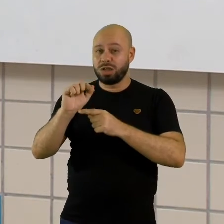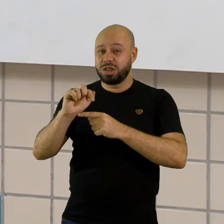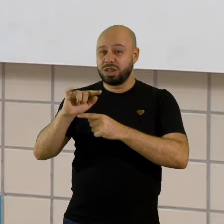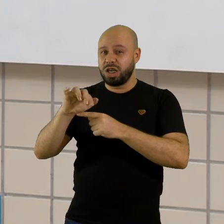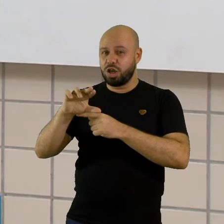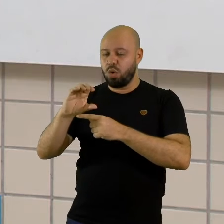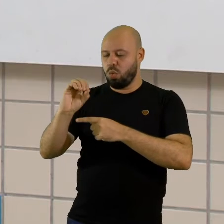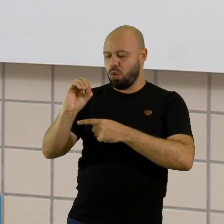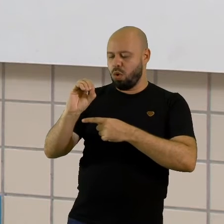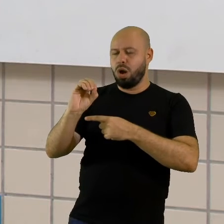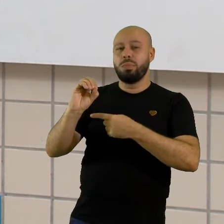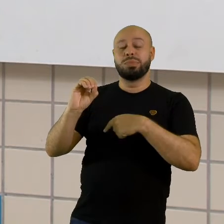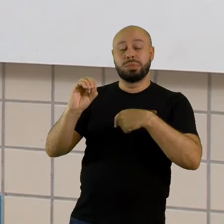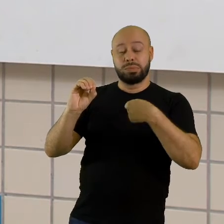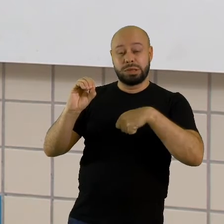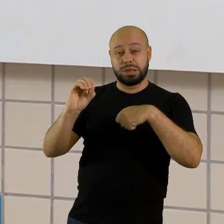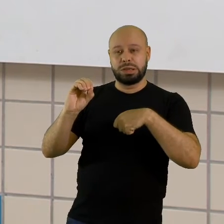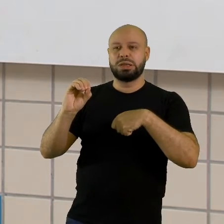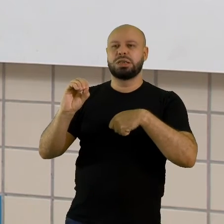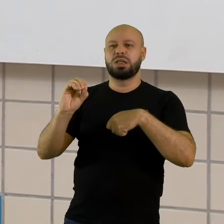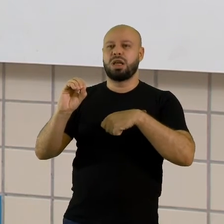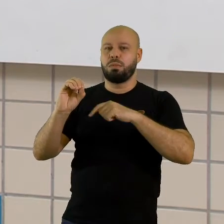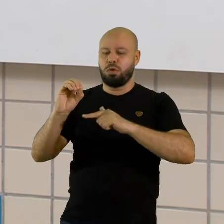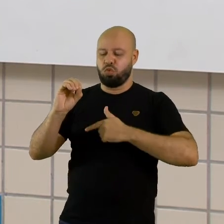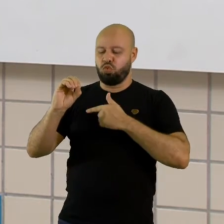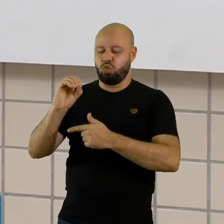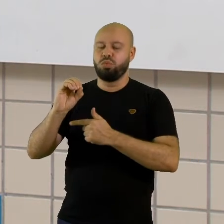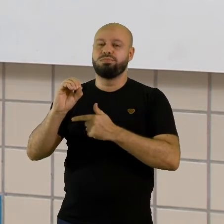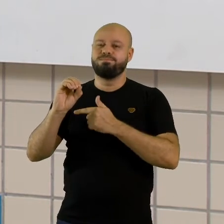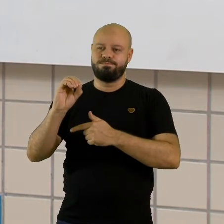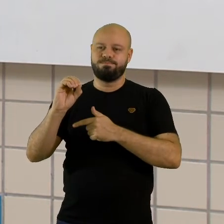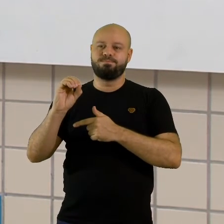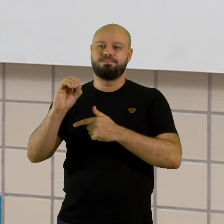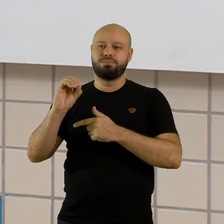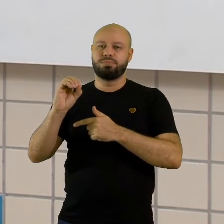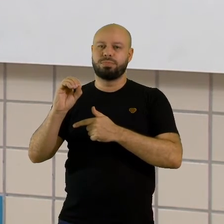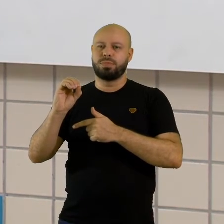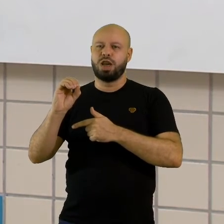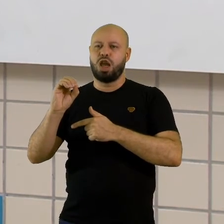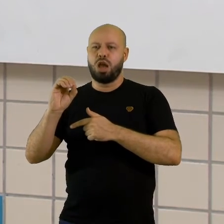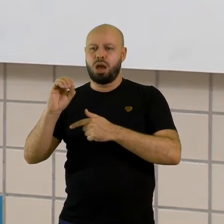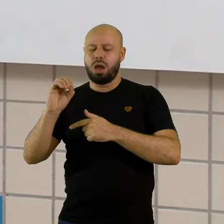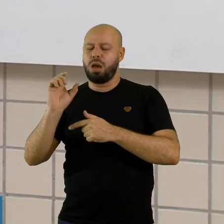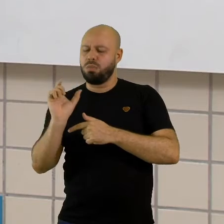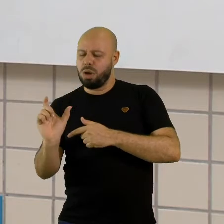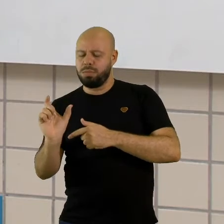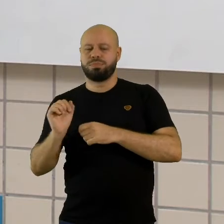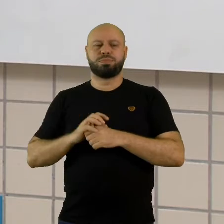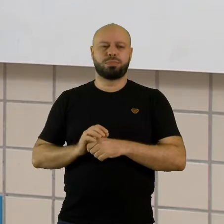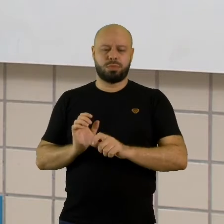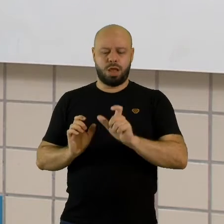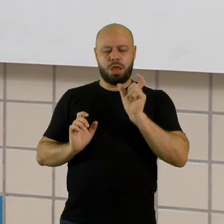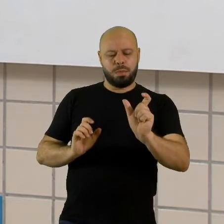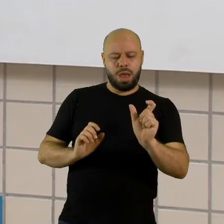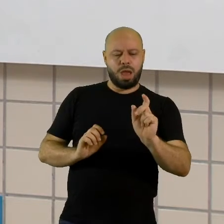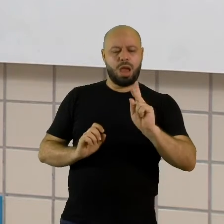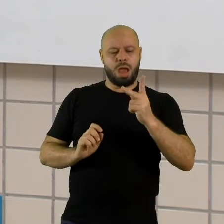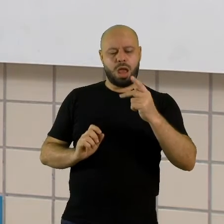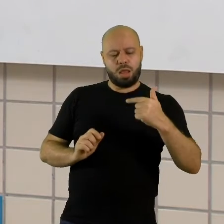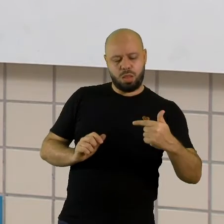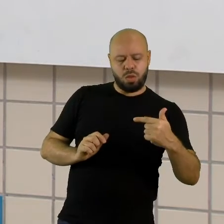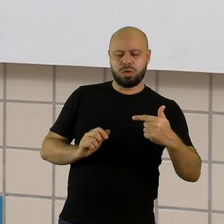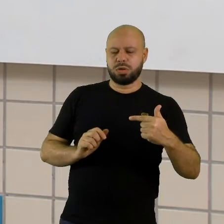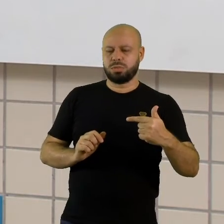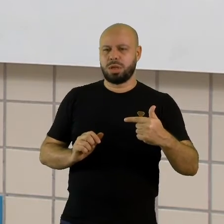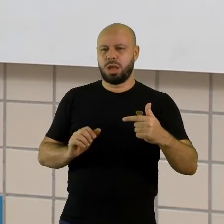oxigênio, beleza? Então aqui eu vou ter os meus reagentes e aqui eu tenho o meu produto final. É a mesma quantidade